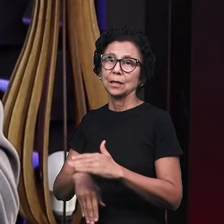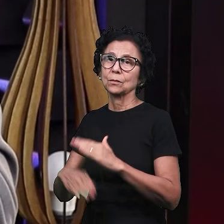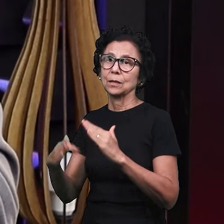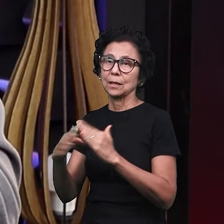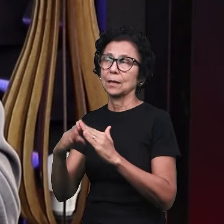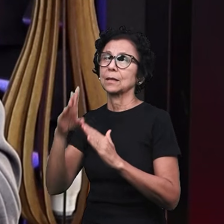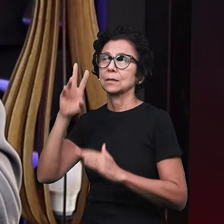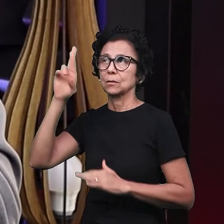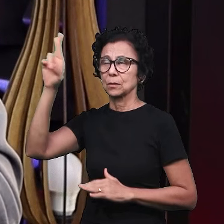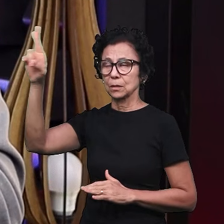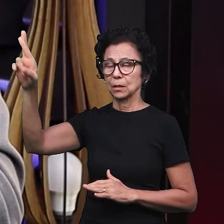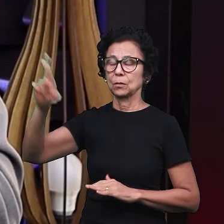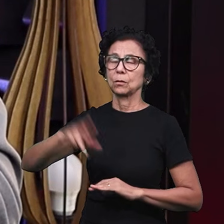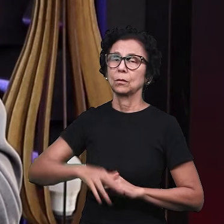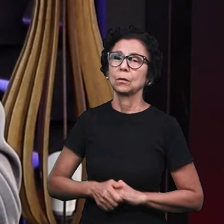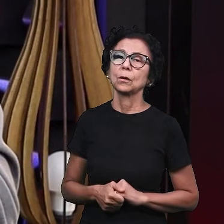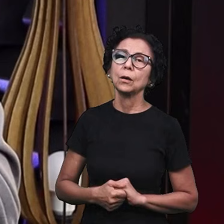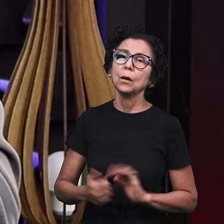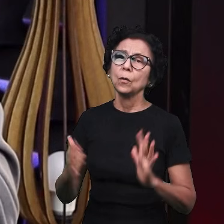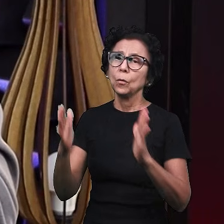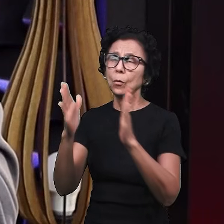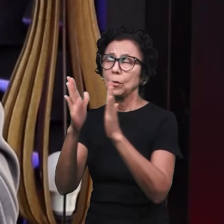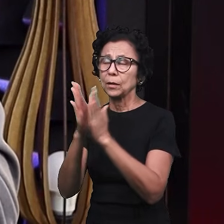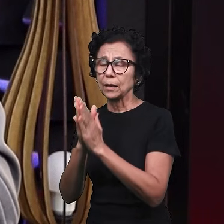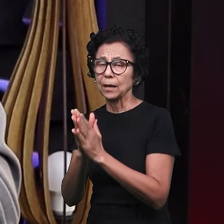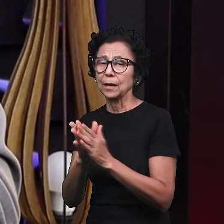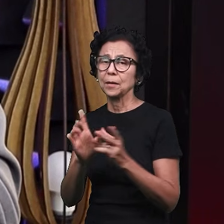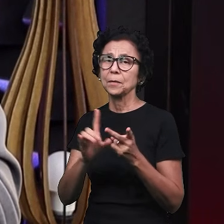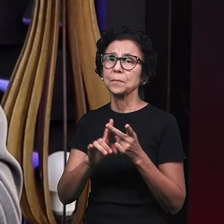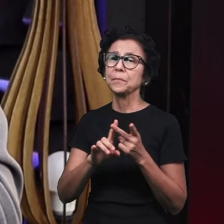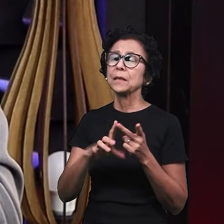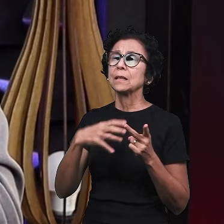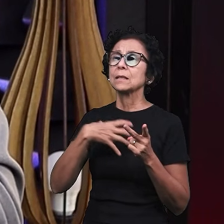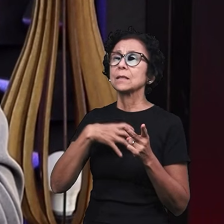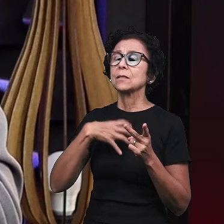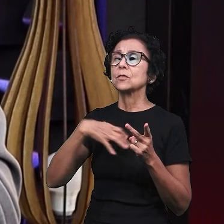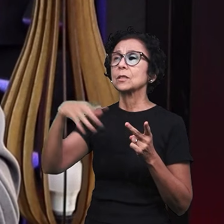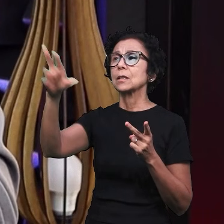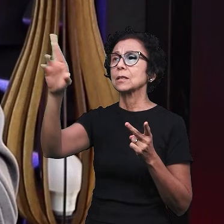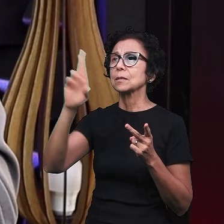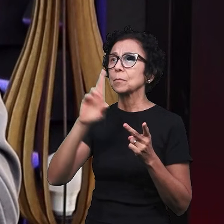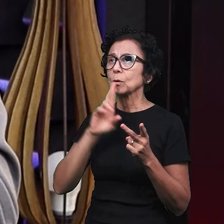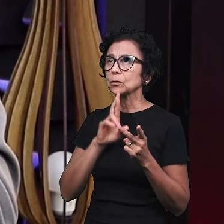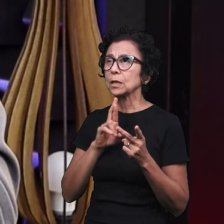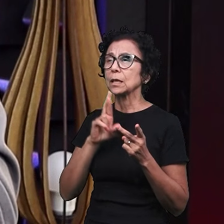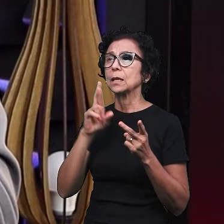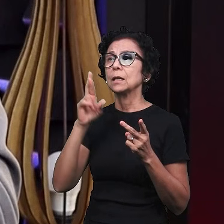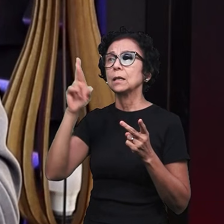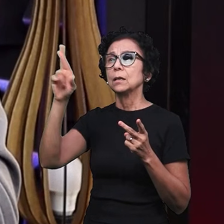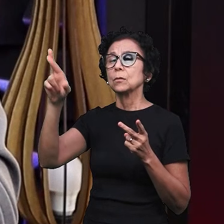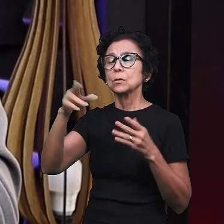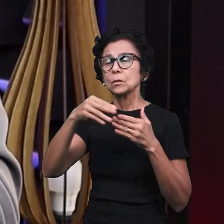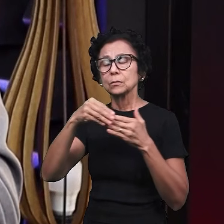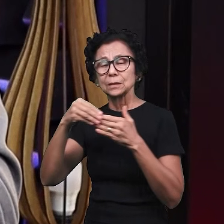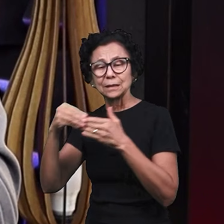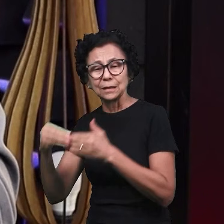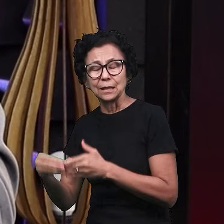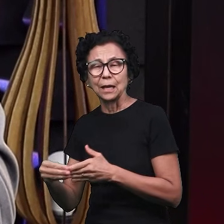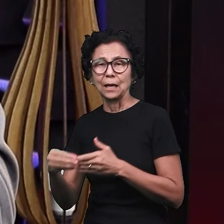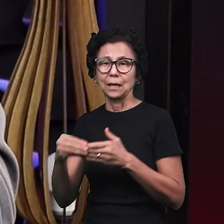da casa de oração, falar com Deus, ouvir as respostas dele, ser